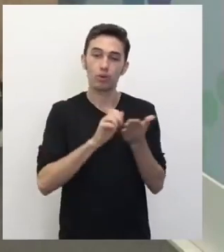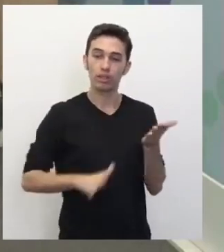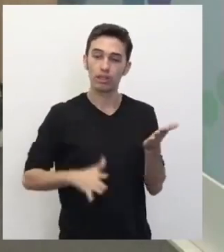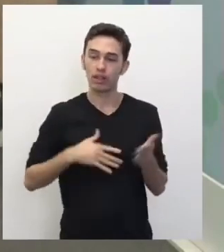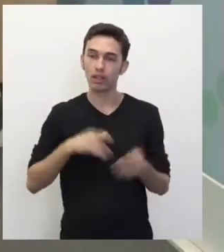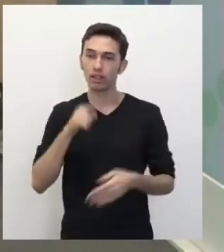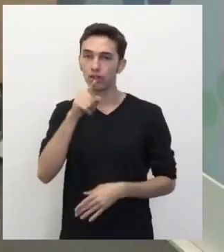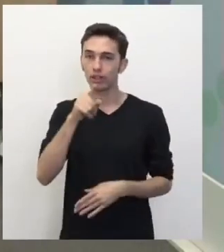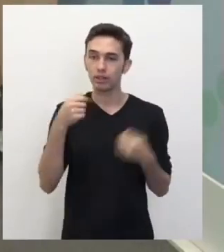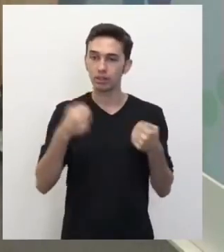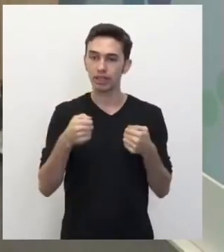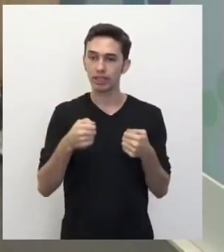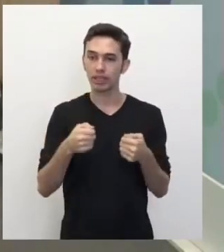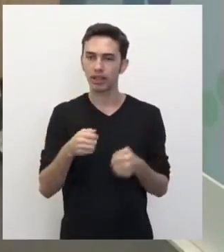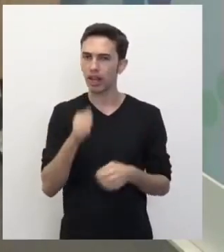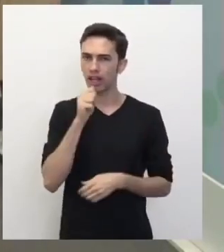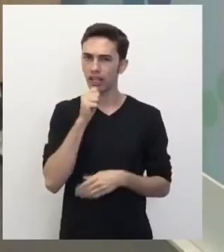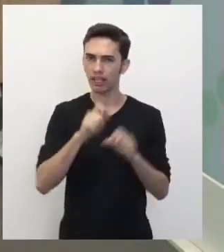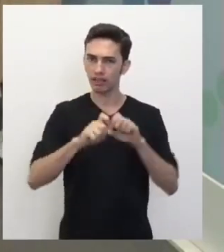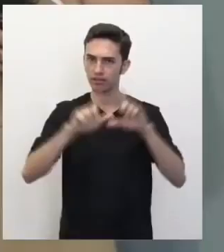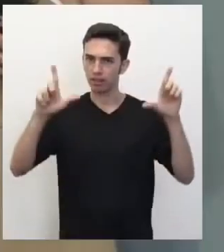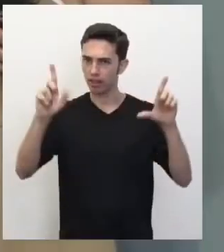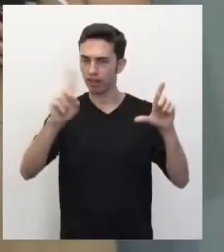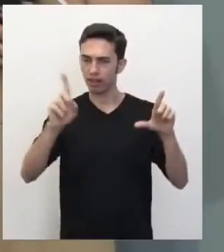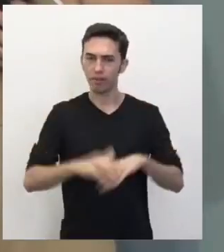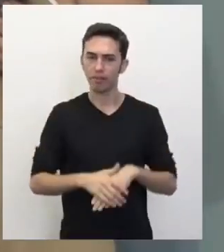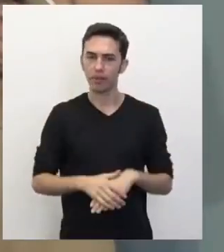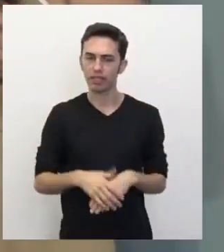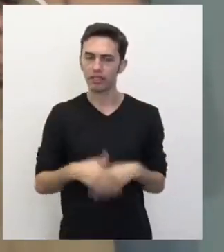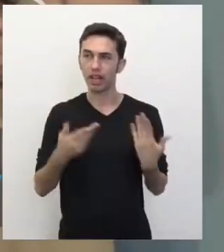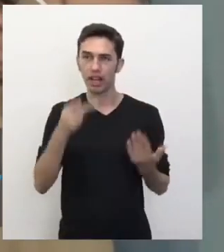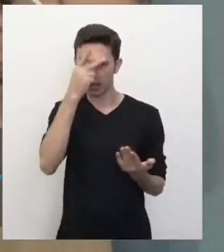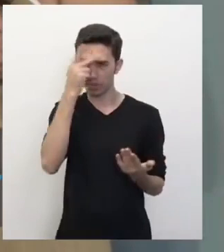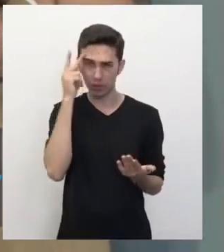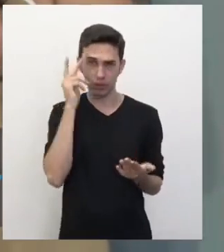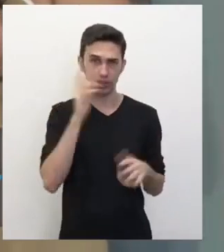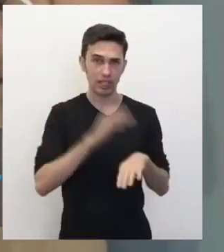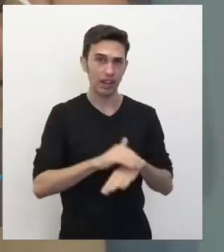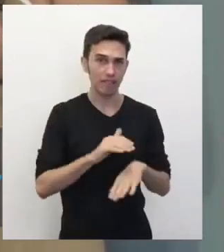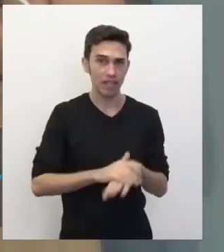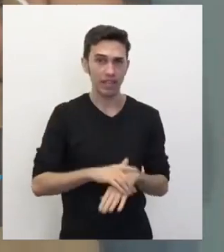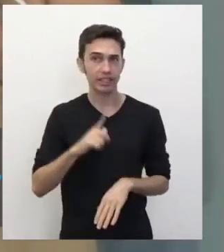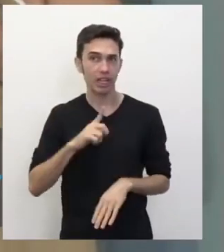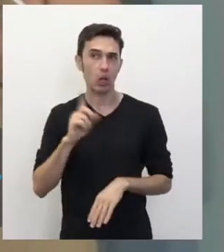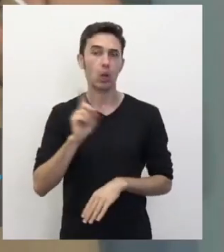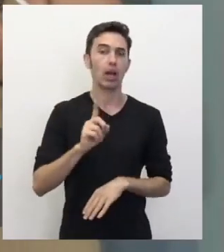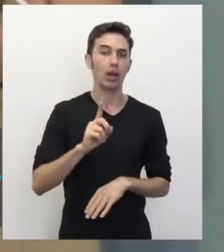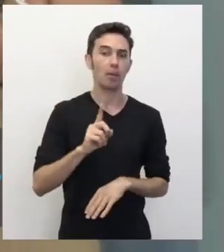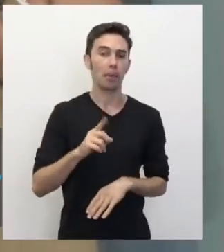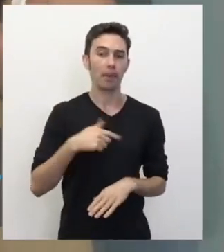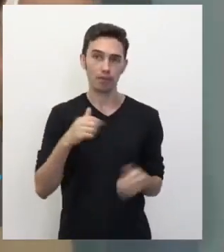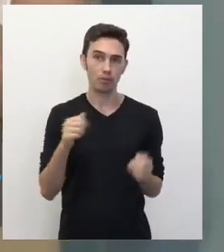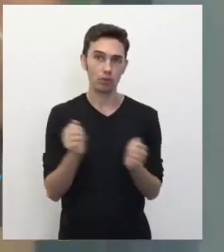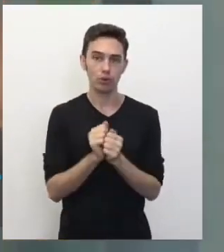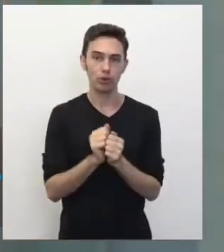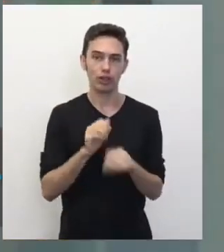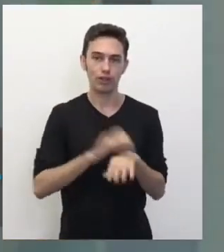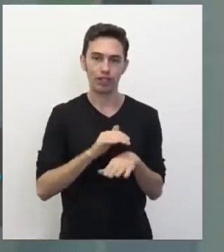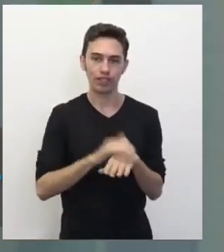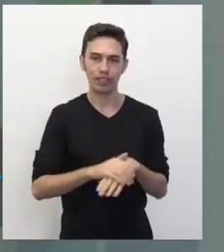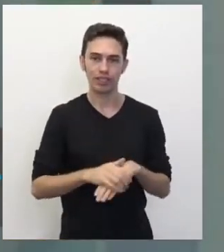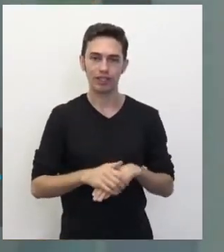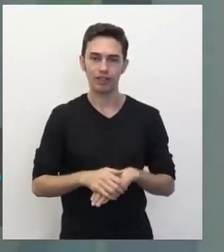fazer. Não põe na tela ainda não. Deia, será que alguém fez essa atividade? Então vamos fazer aqui rapidinho com eles. Vamos